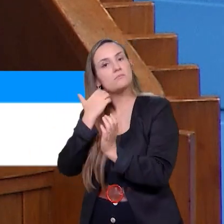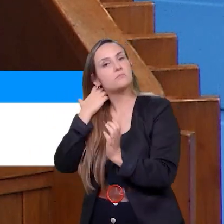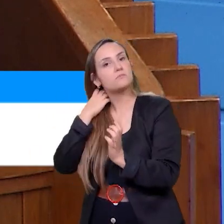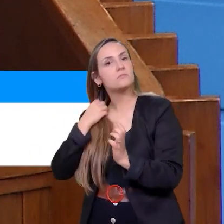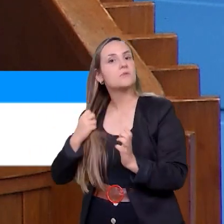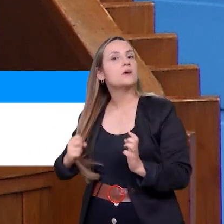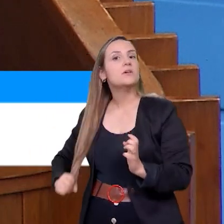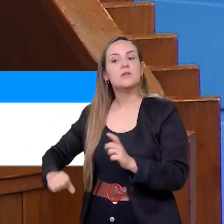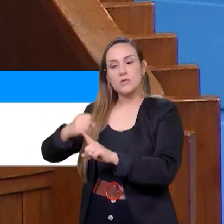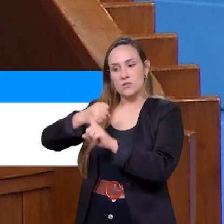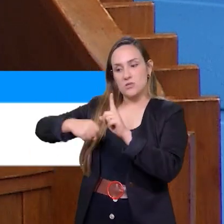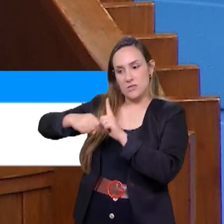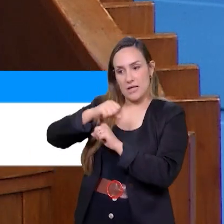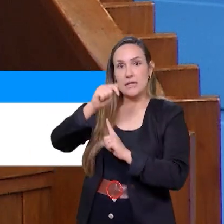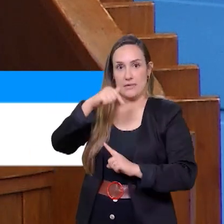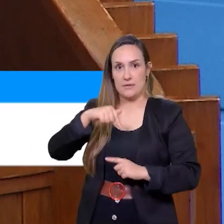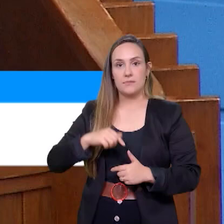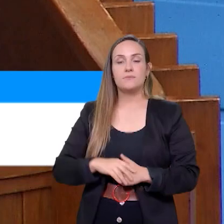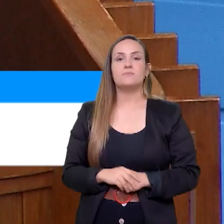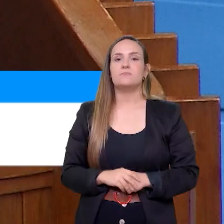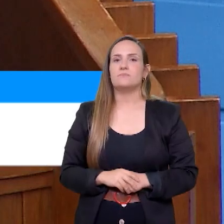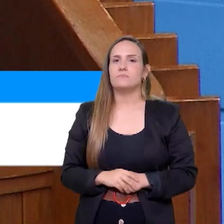em que pese